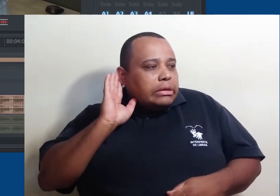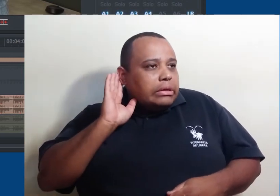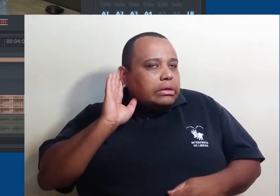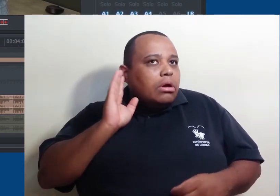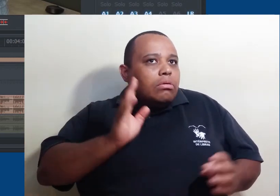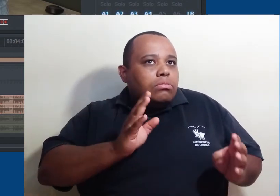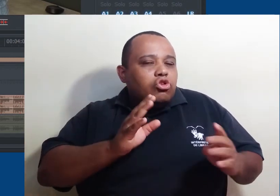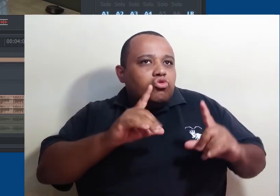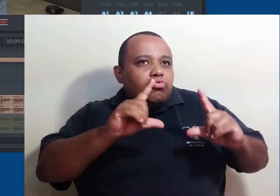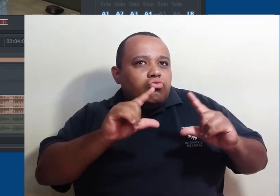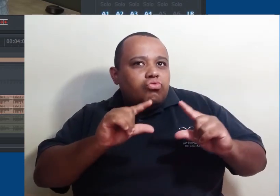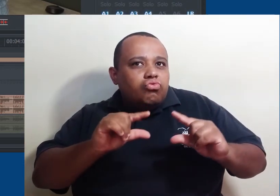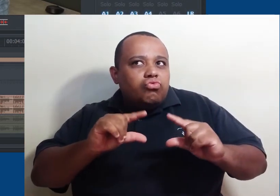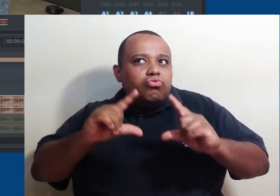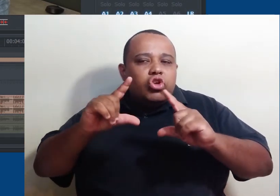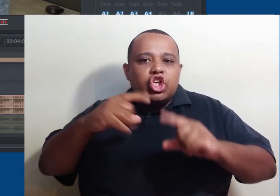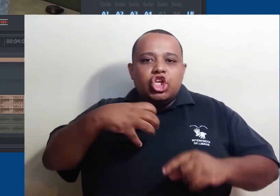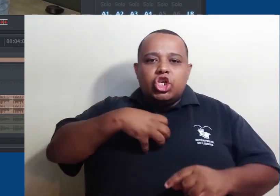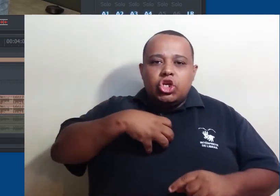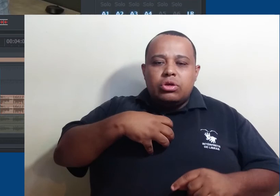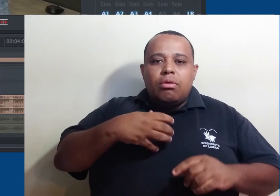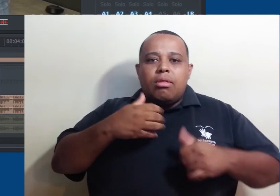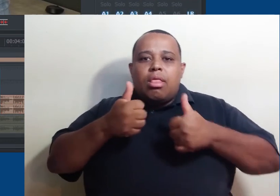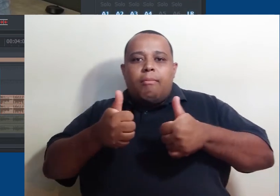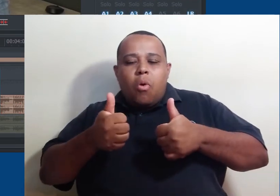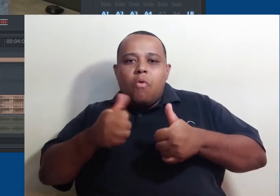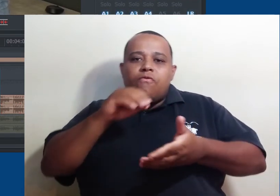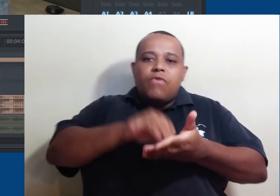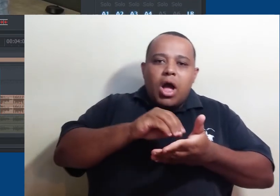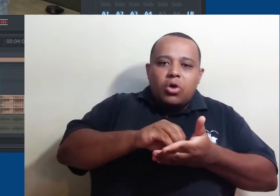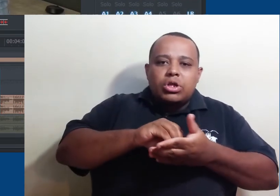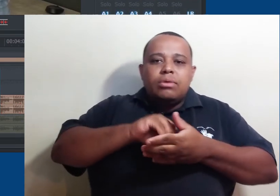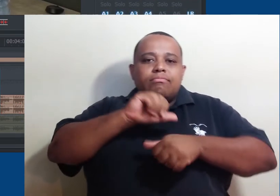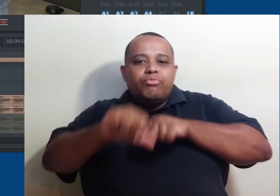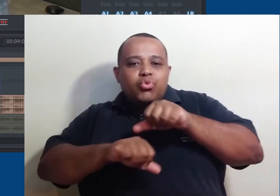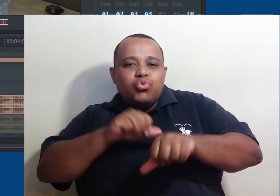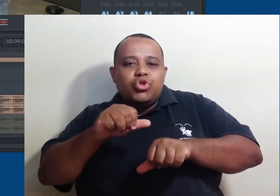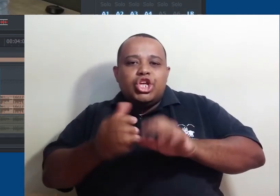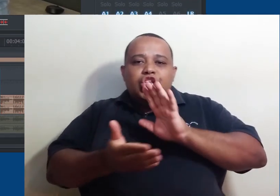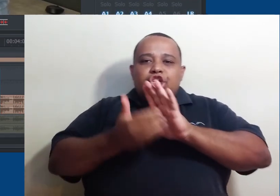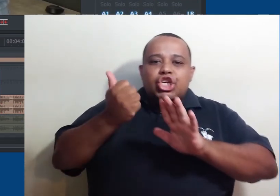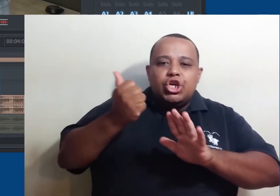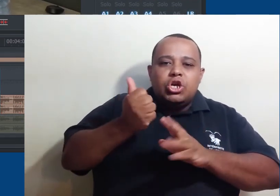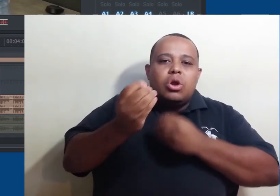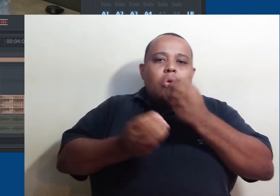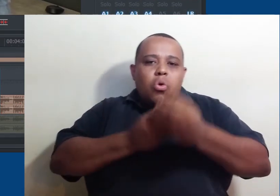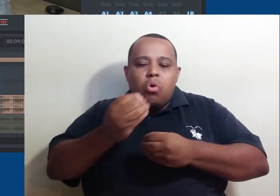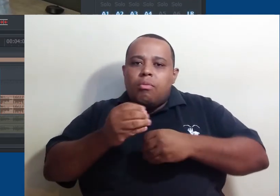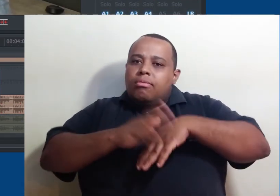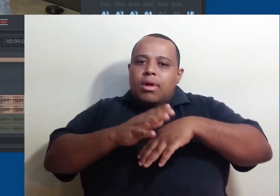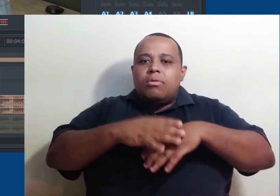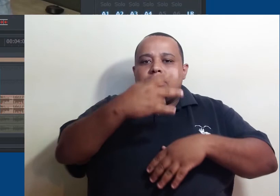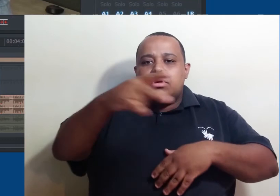muito a sua voz. Ouve a minha voz com o efeito e sem o efeito. As formas de ensinar e aprender estão mudando bastante nos últimos tempos.